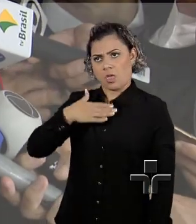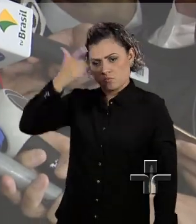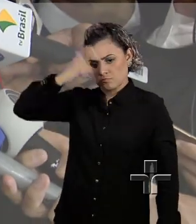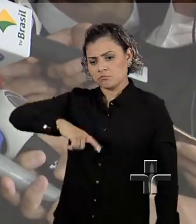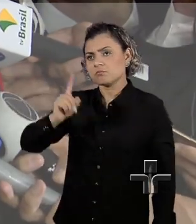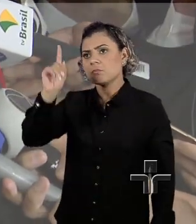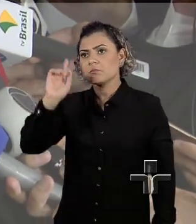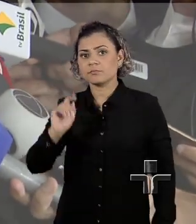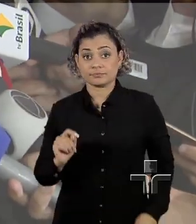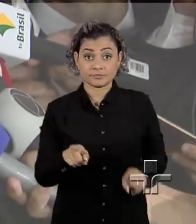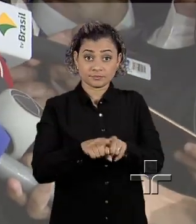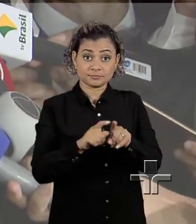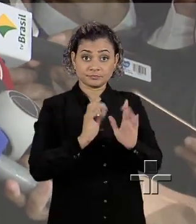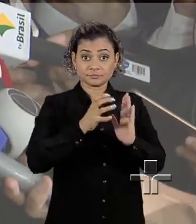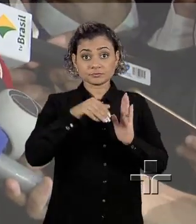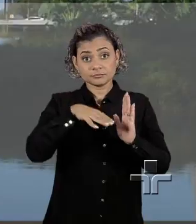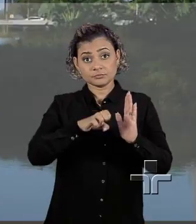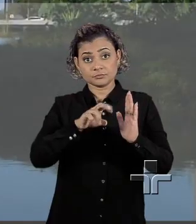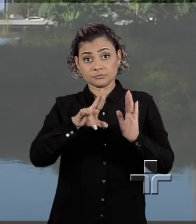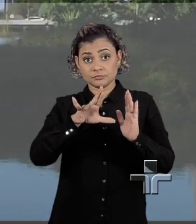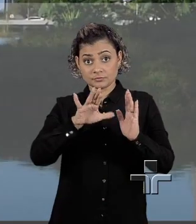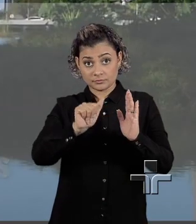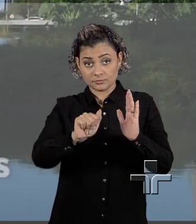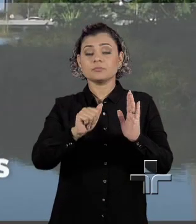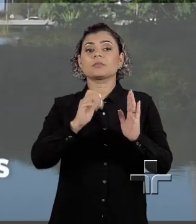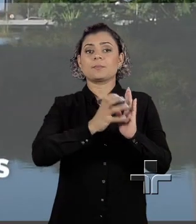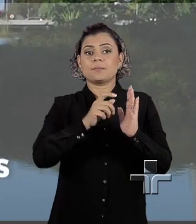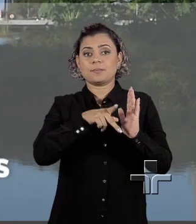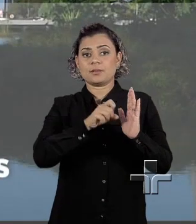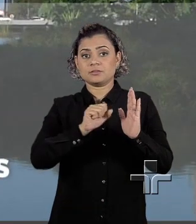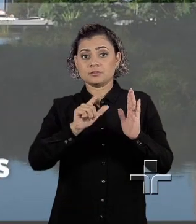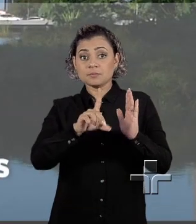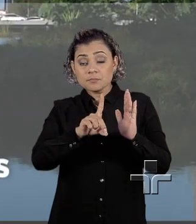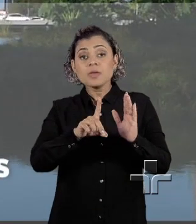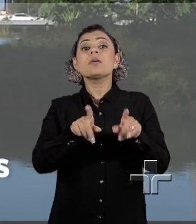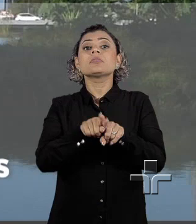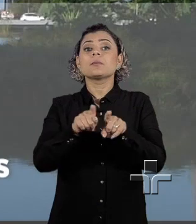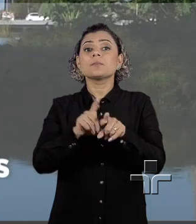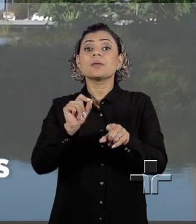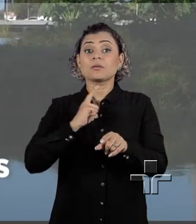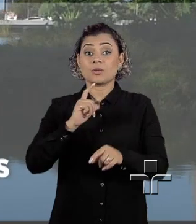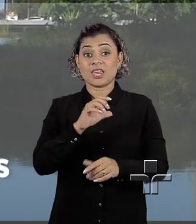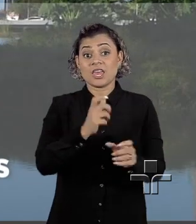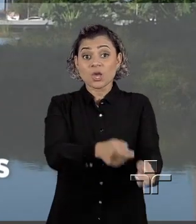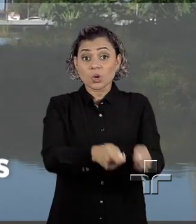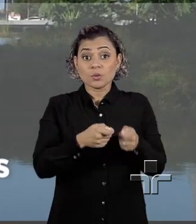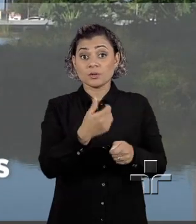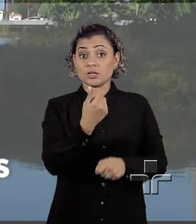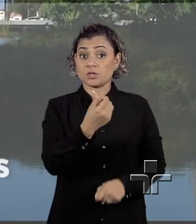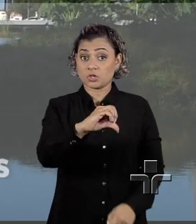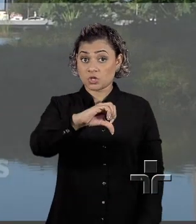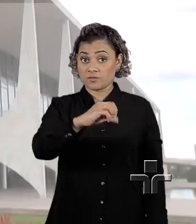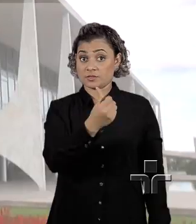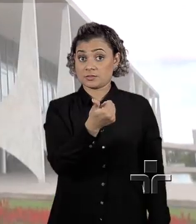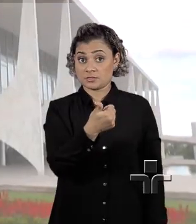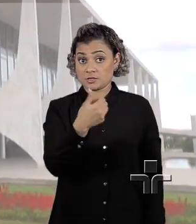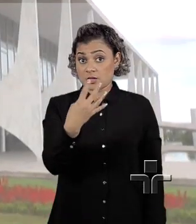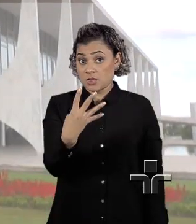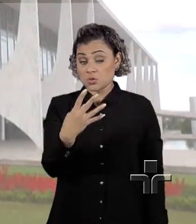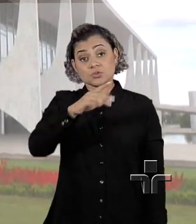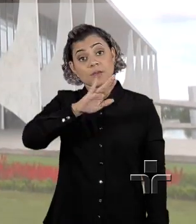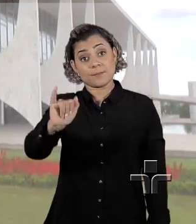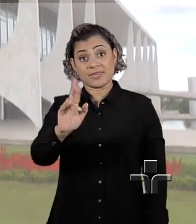Samuel Moreira, do PSDB de São Paulo, estima uma economia de 914 bilhões de reais em 10 anos,